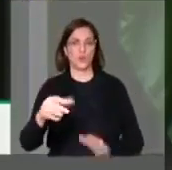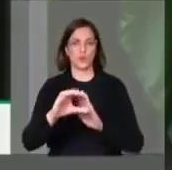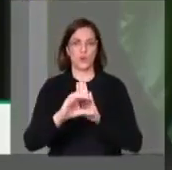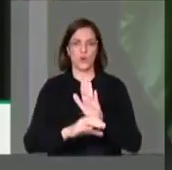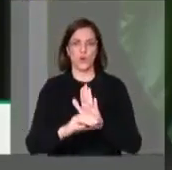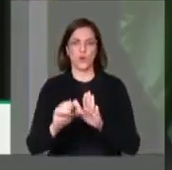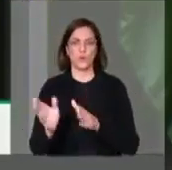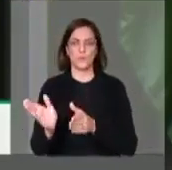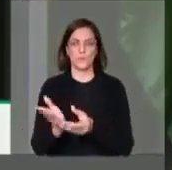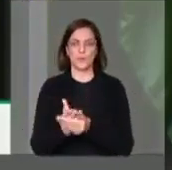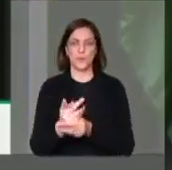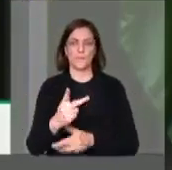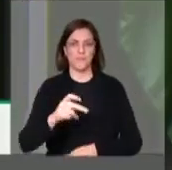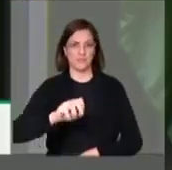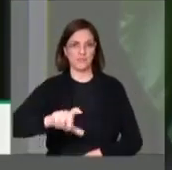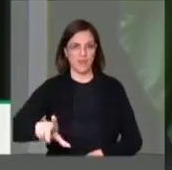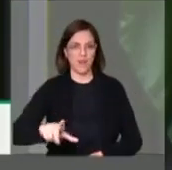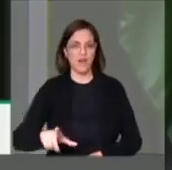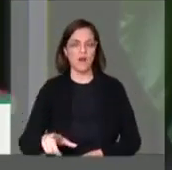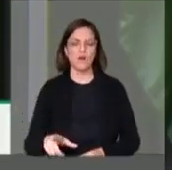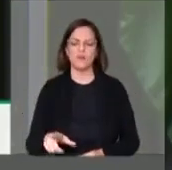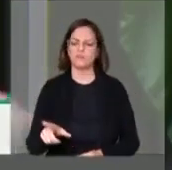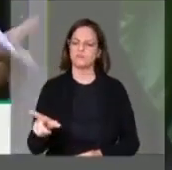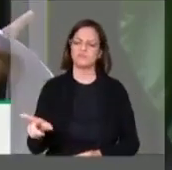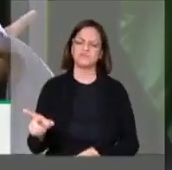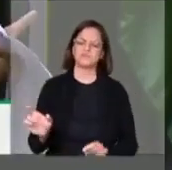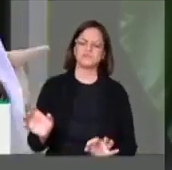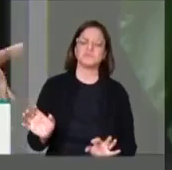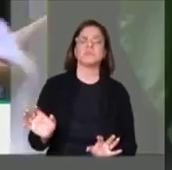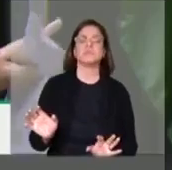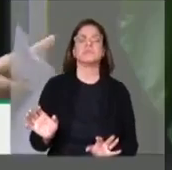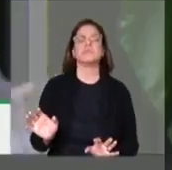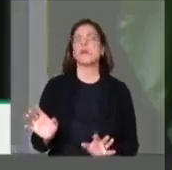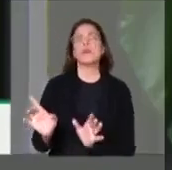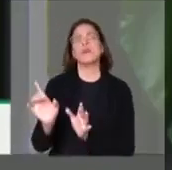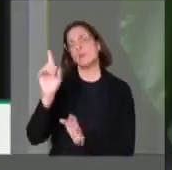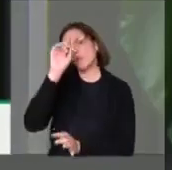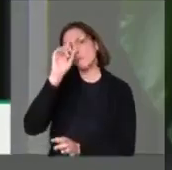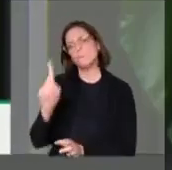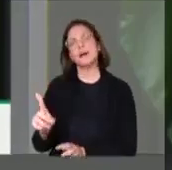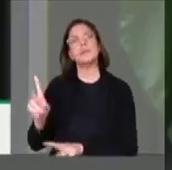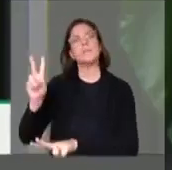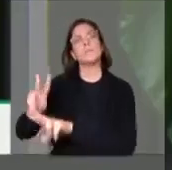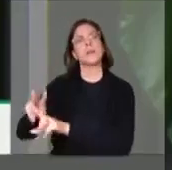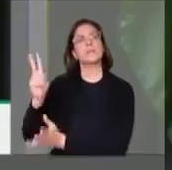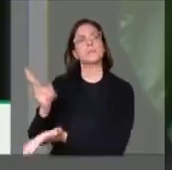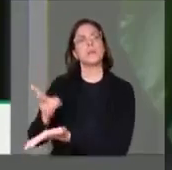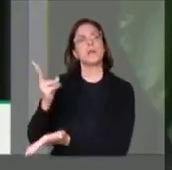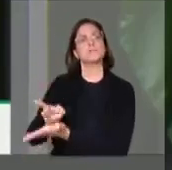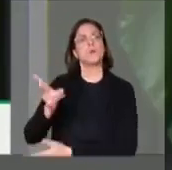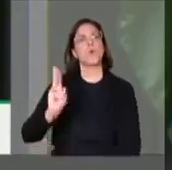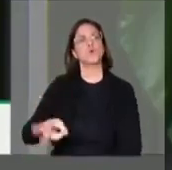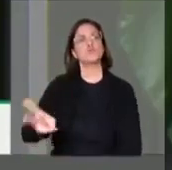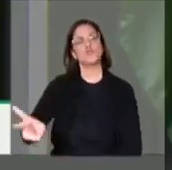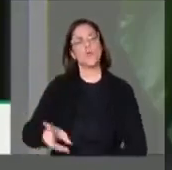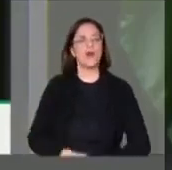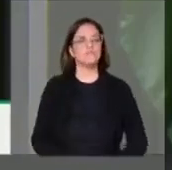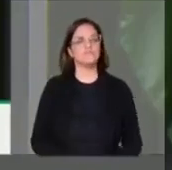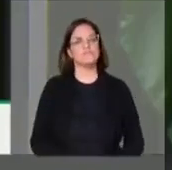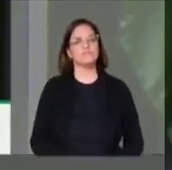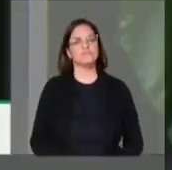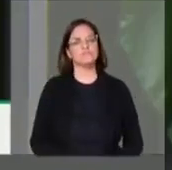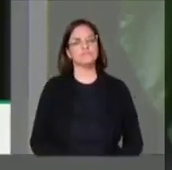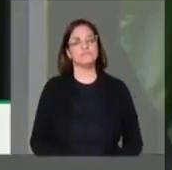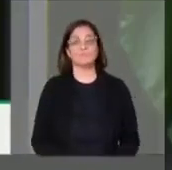Processo Penal que justificam a prisão preventiva, o que é que o juiz fará? Não vai soltar, senhor presidente, vai mantê-lo